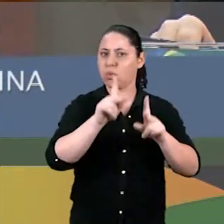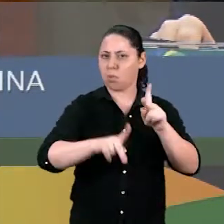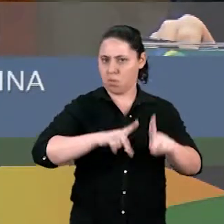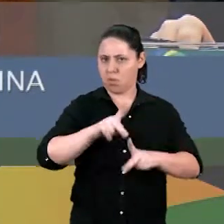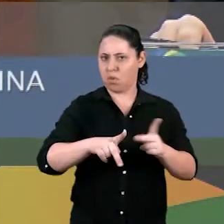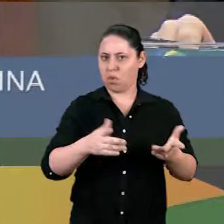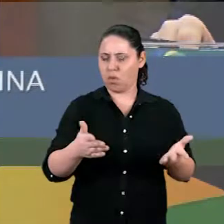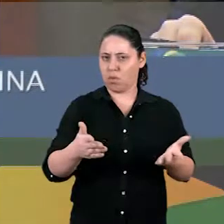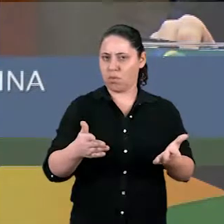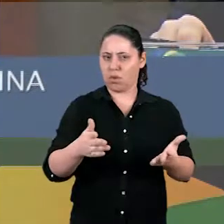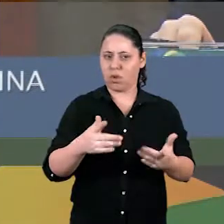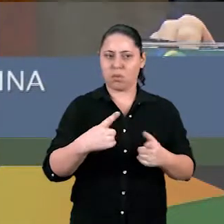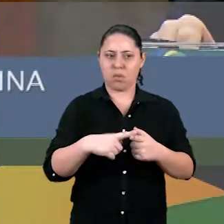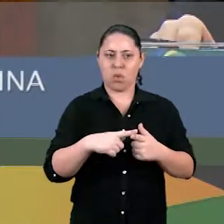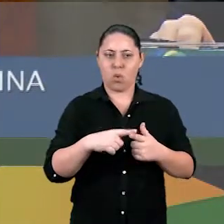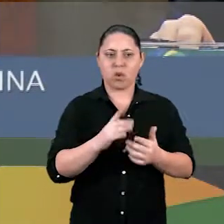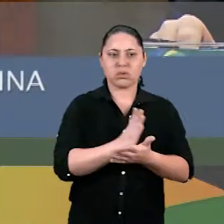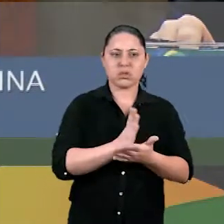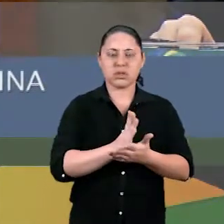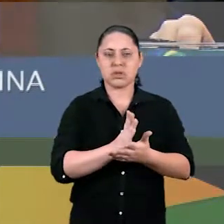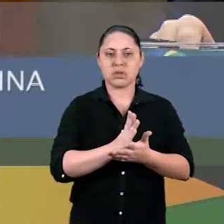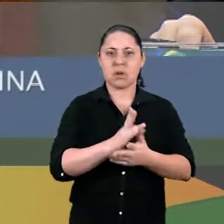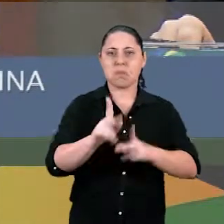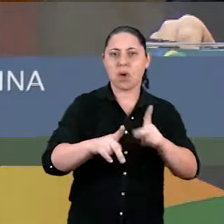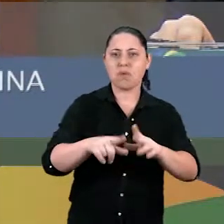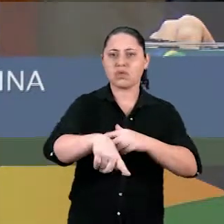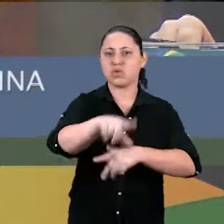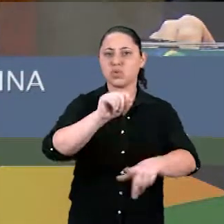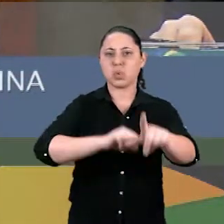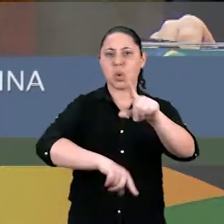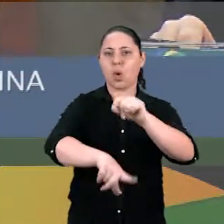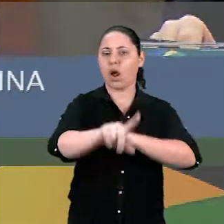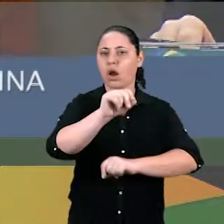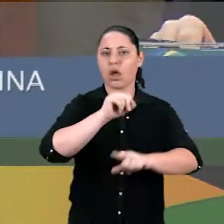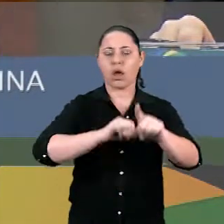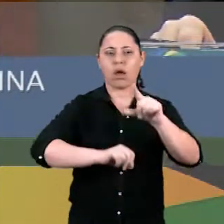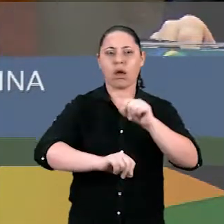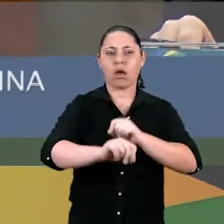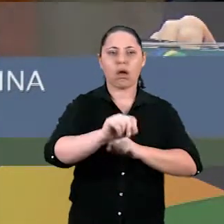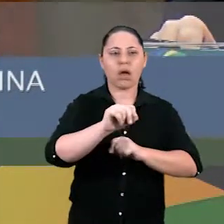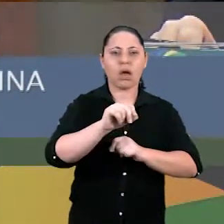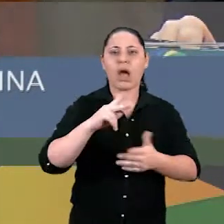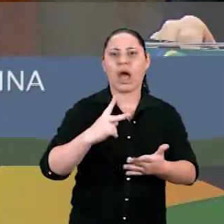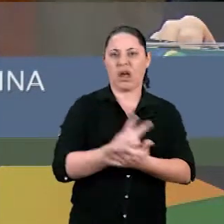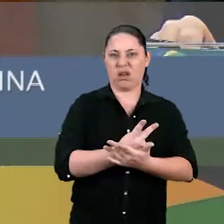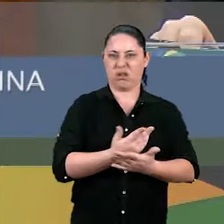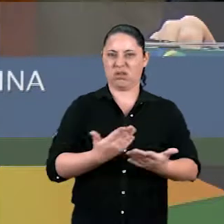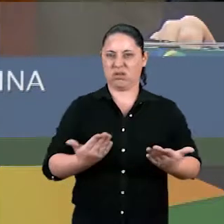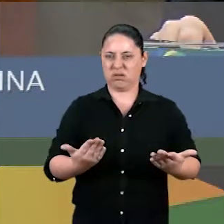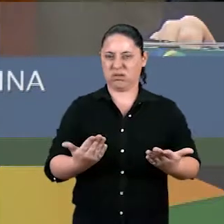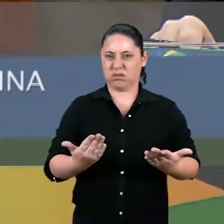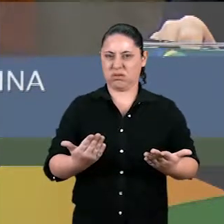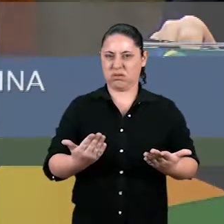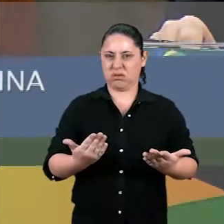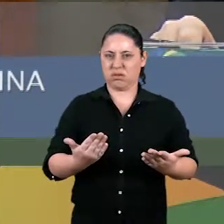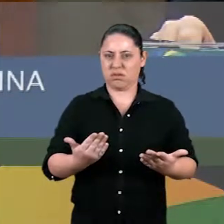maneira completamente adequada, escolher os seus representantes que não cumpriram, repito, a contento as